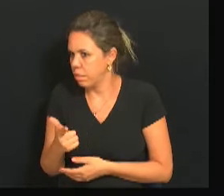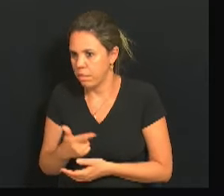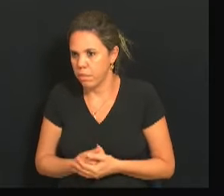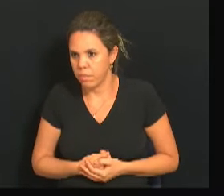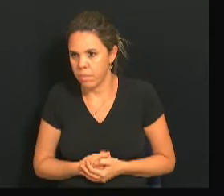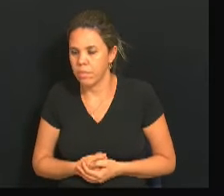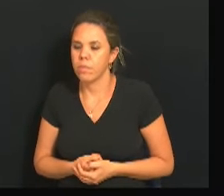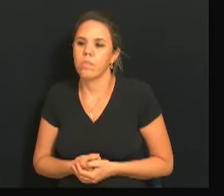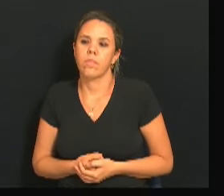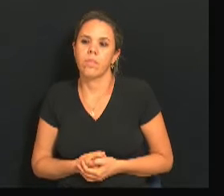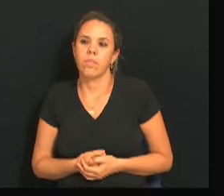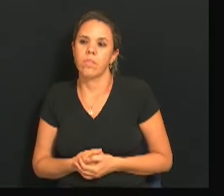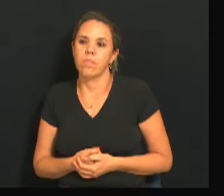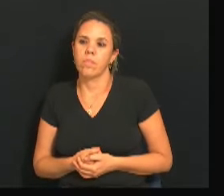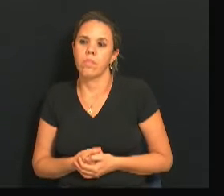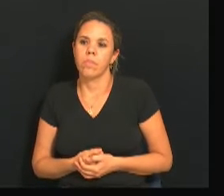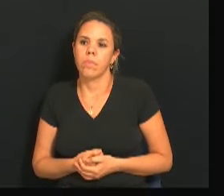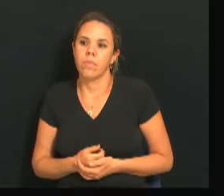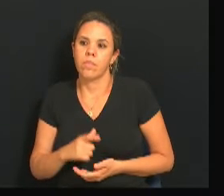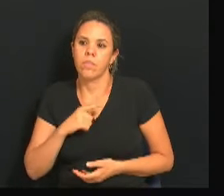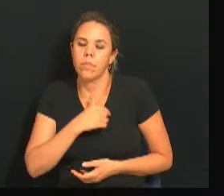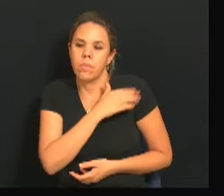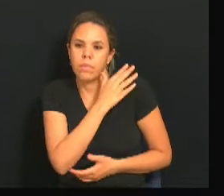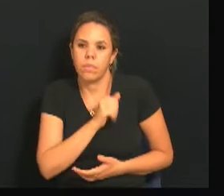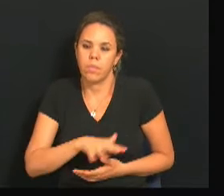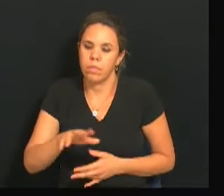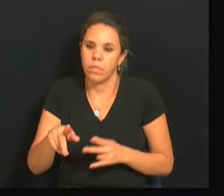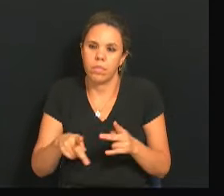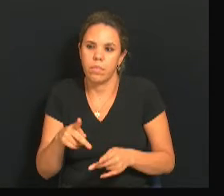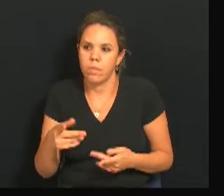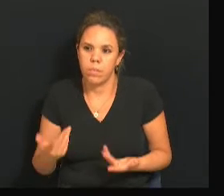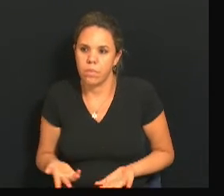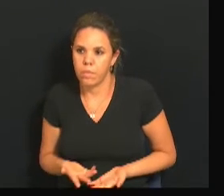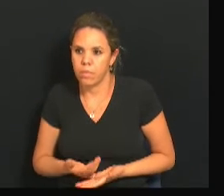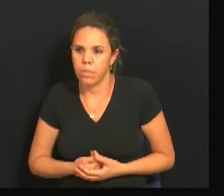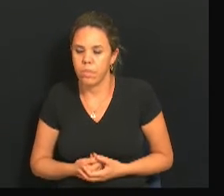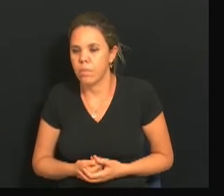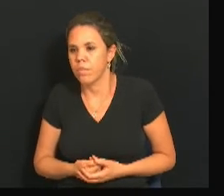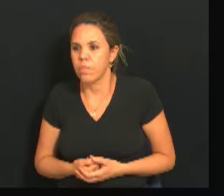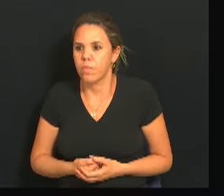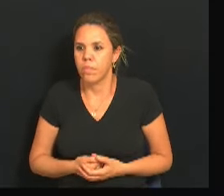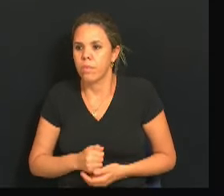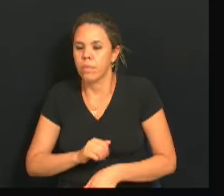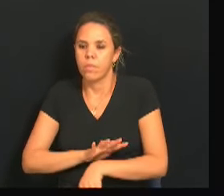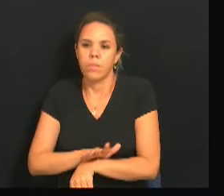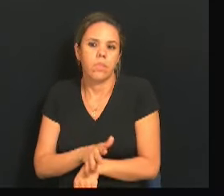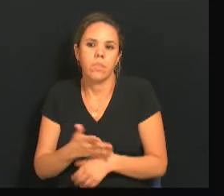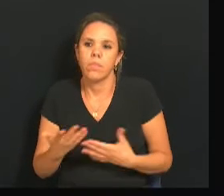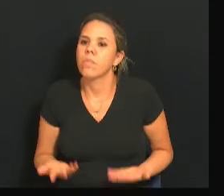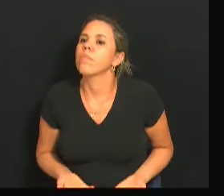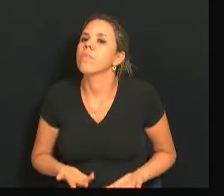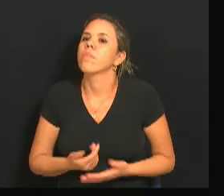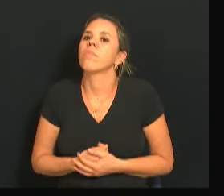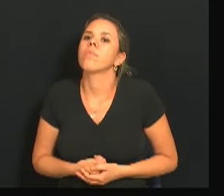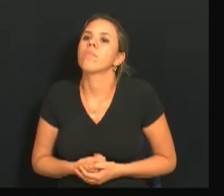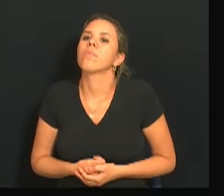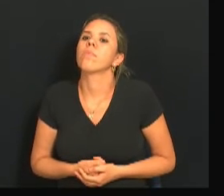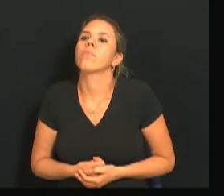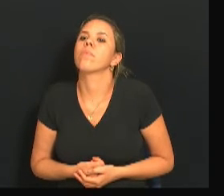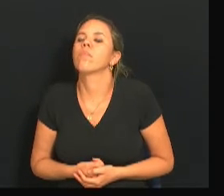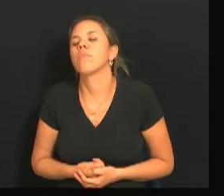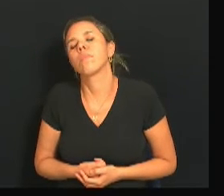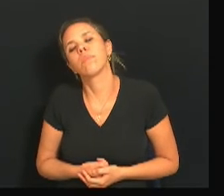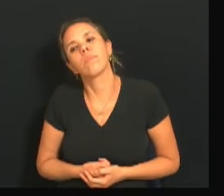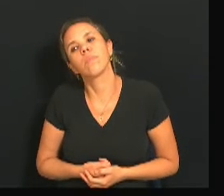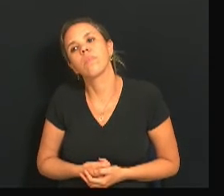gente, pelos preconceitos que existem na sociedade, né, o elitismo, o preconceito racial, quer dizer, a função